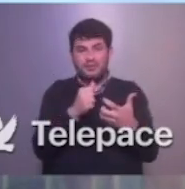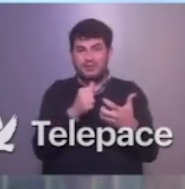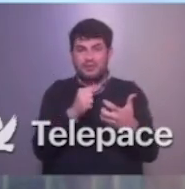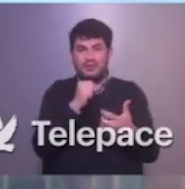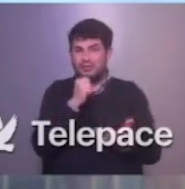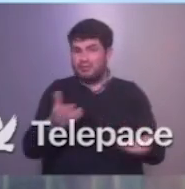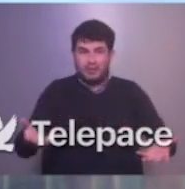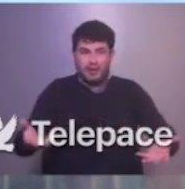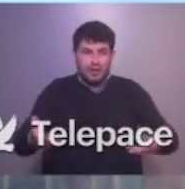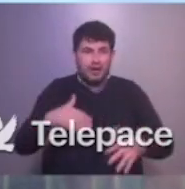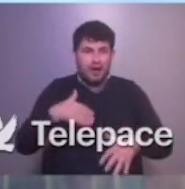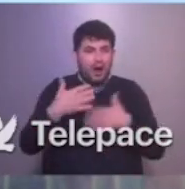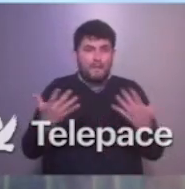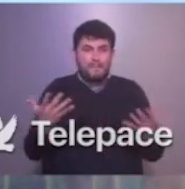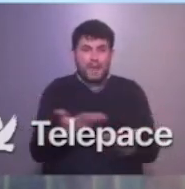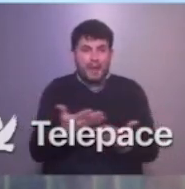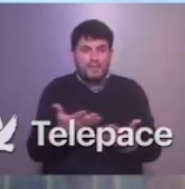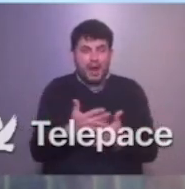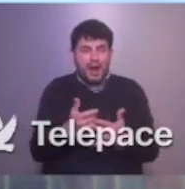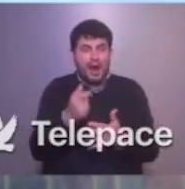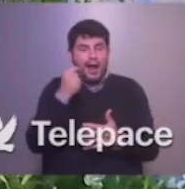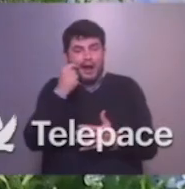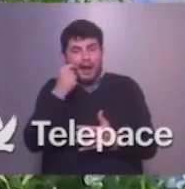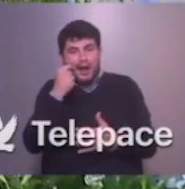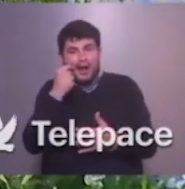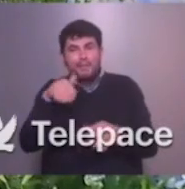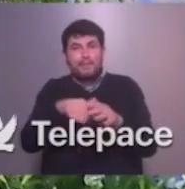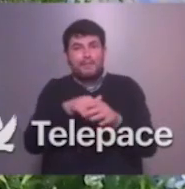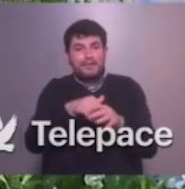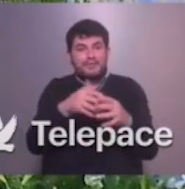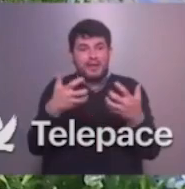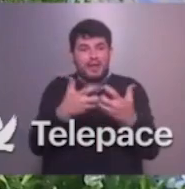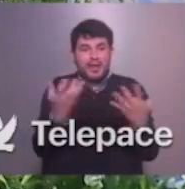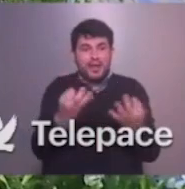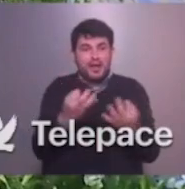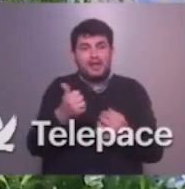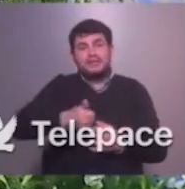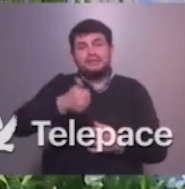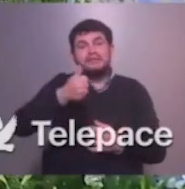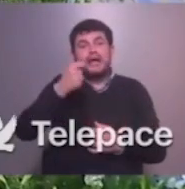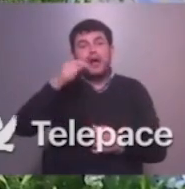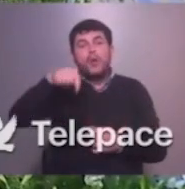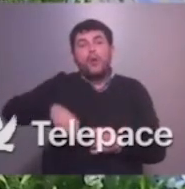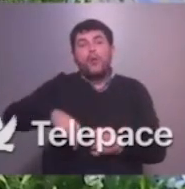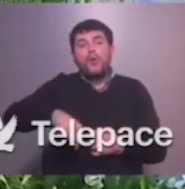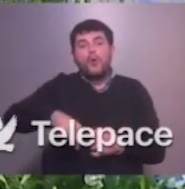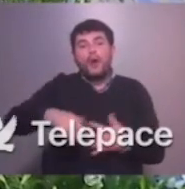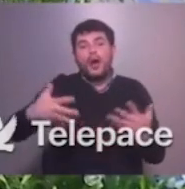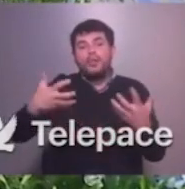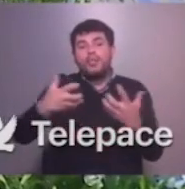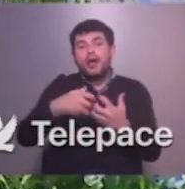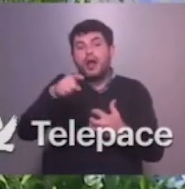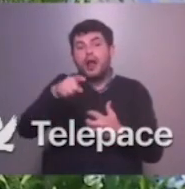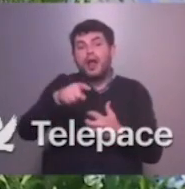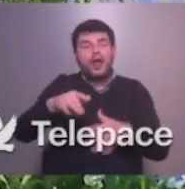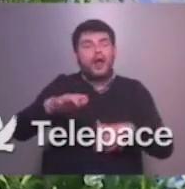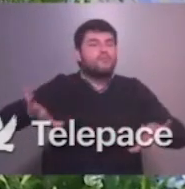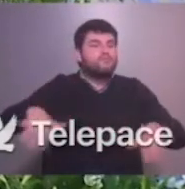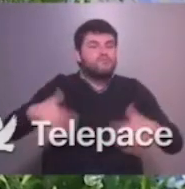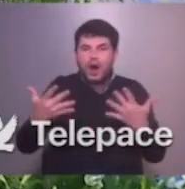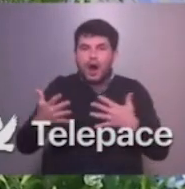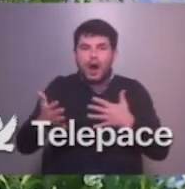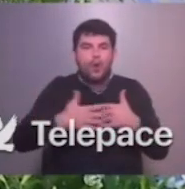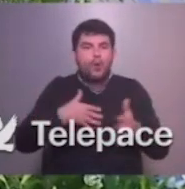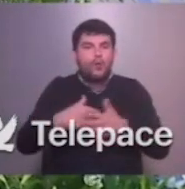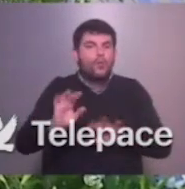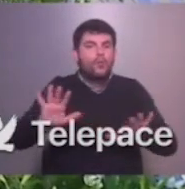fracasso. Um fracasso para todas as partes nela envolvidas. E particularmente hoje, da guerra, qualquer que